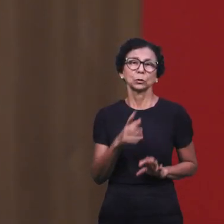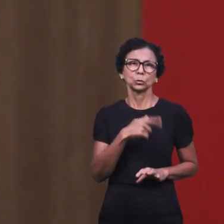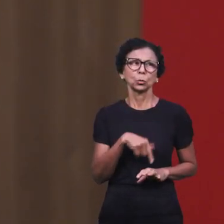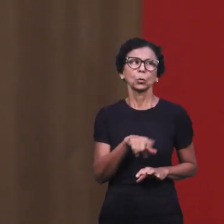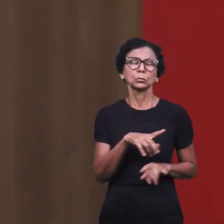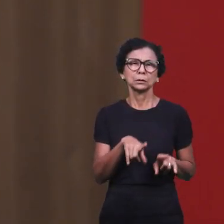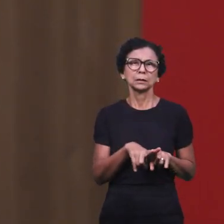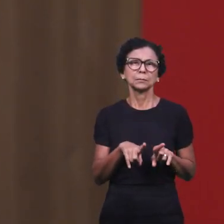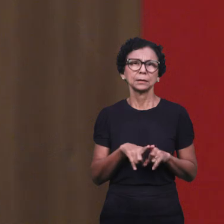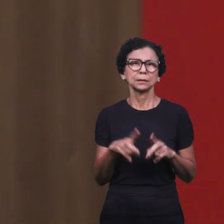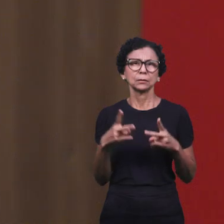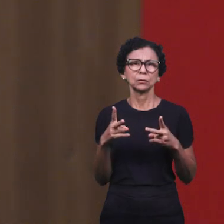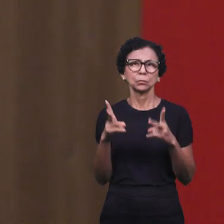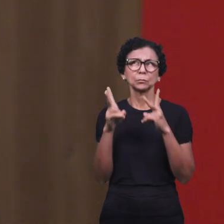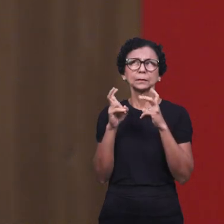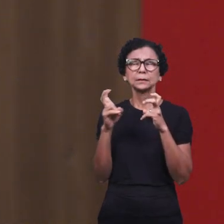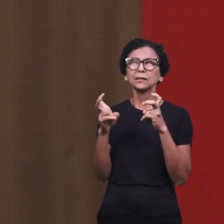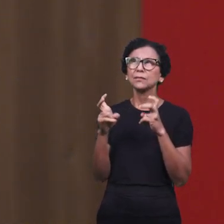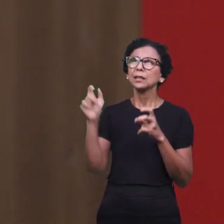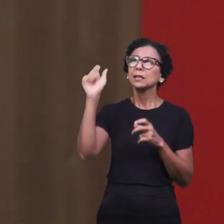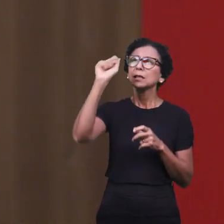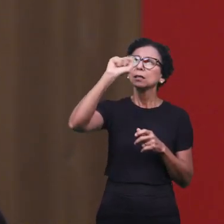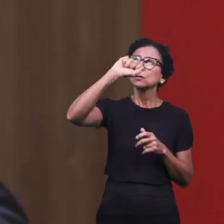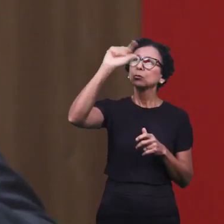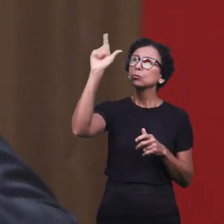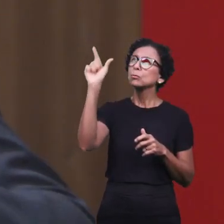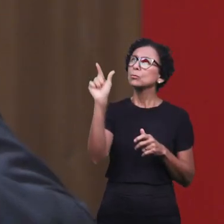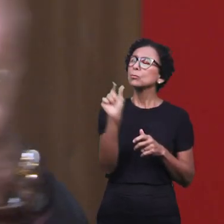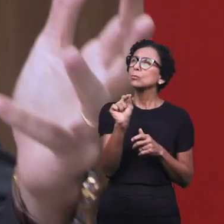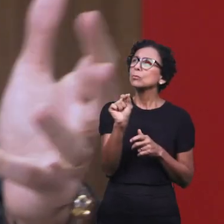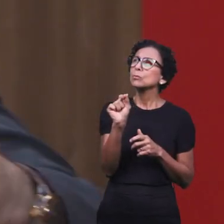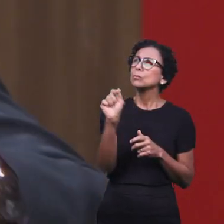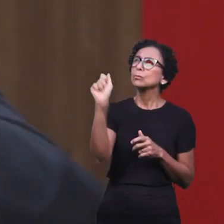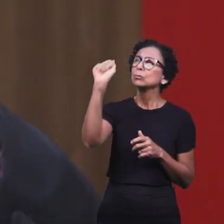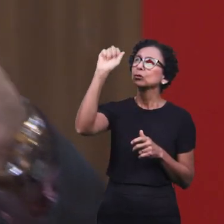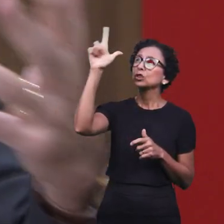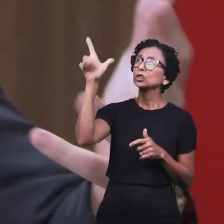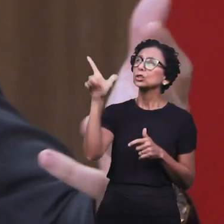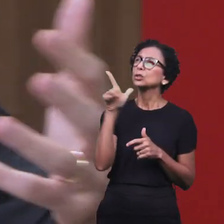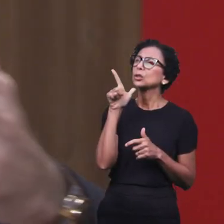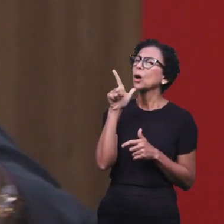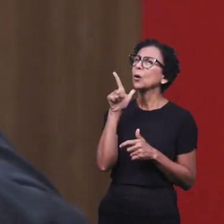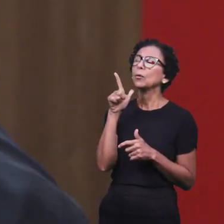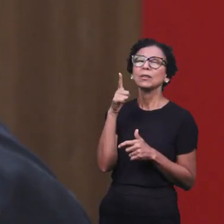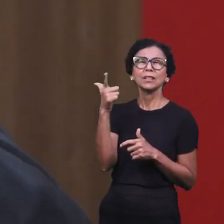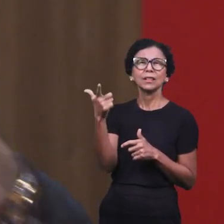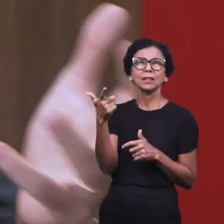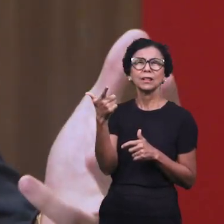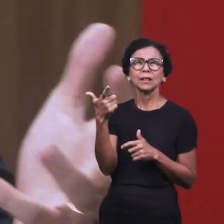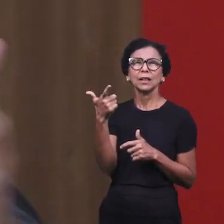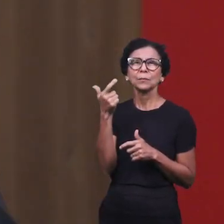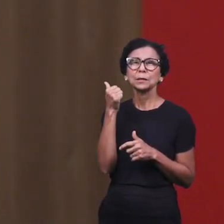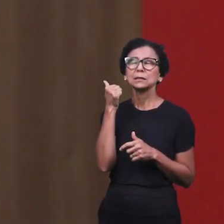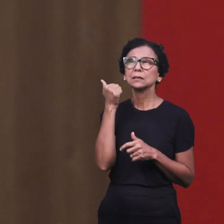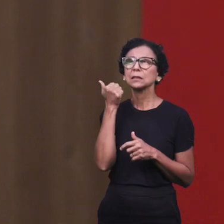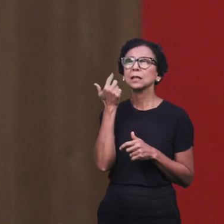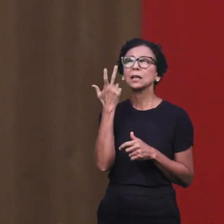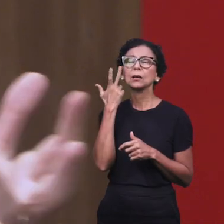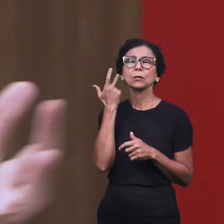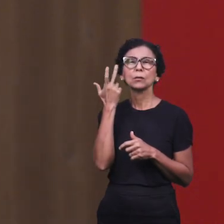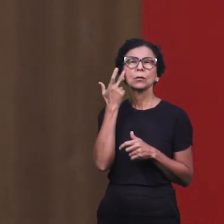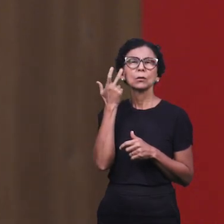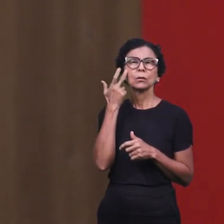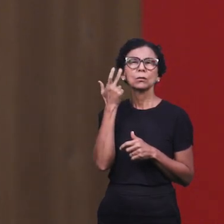muitos, é que as manchas solares é algo que é comum, né? A ciência tem isso como algo comum. E Sim. Foi